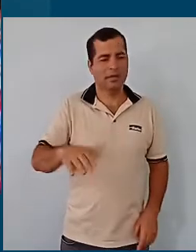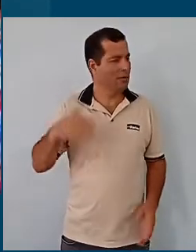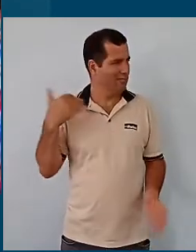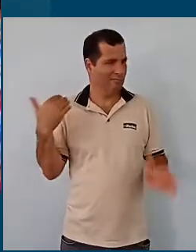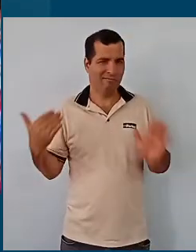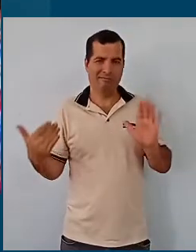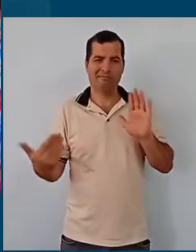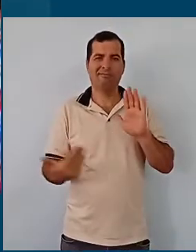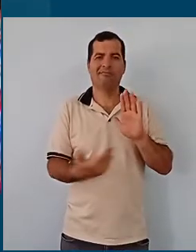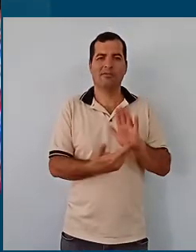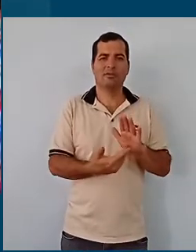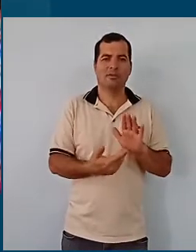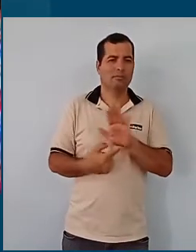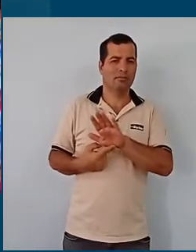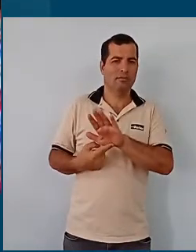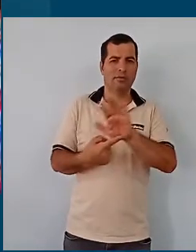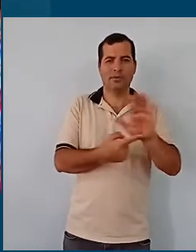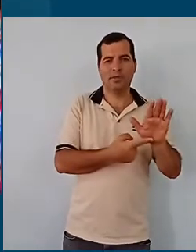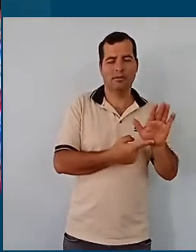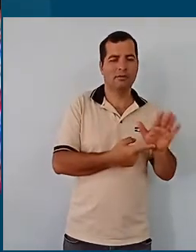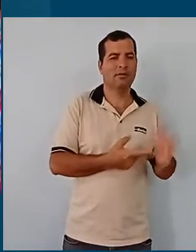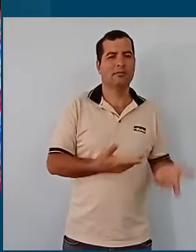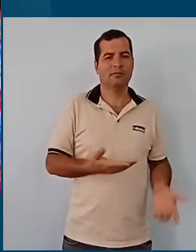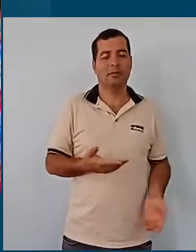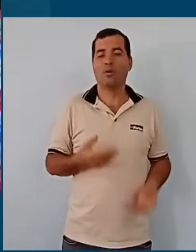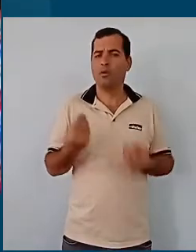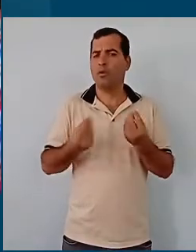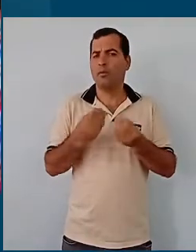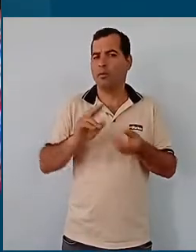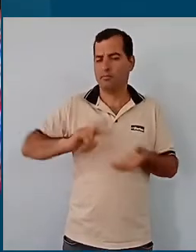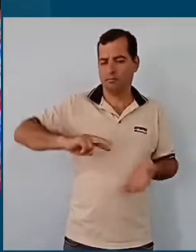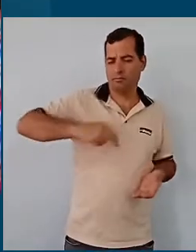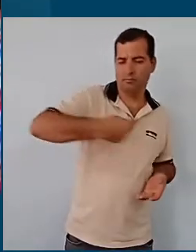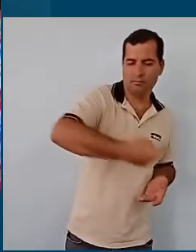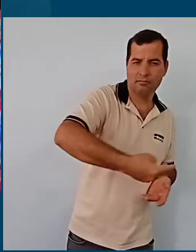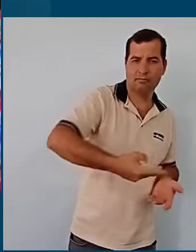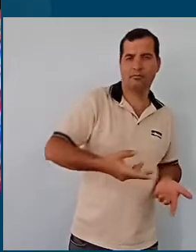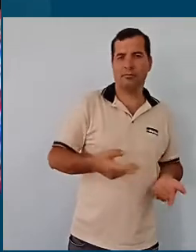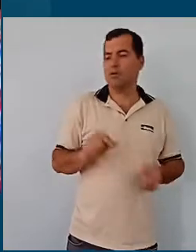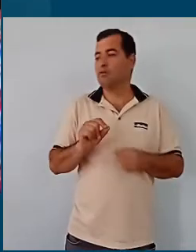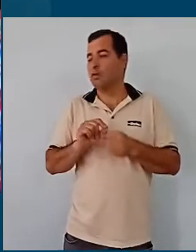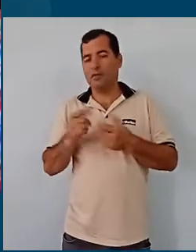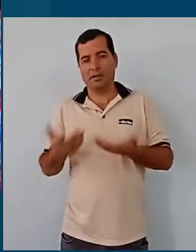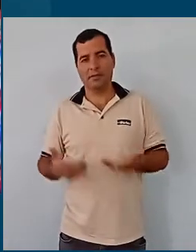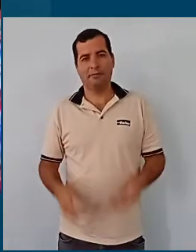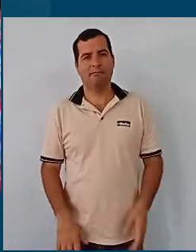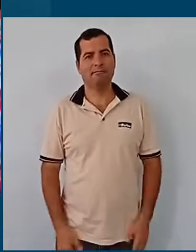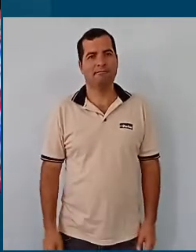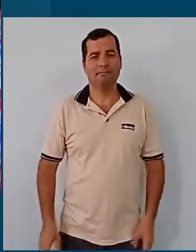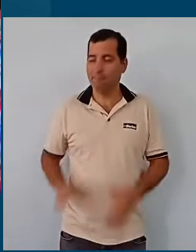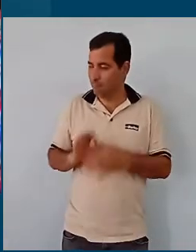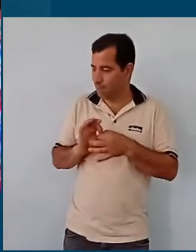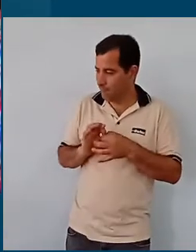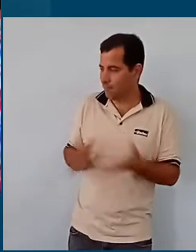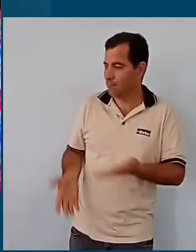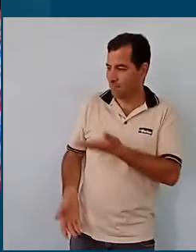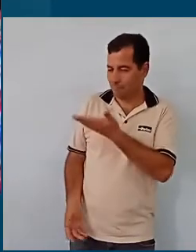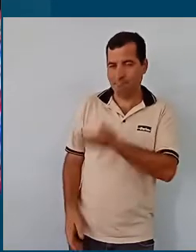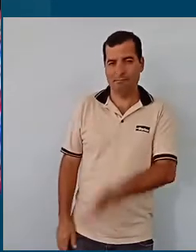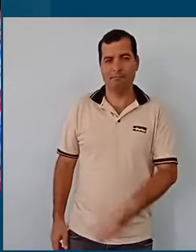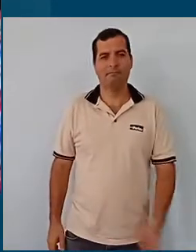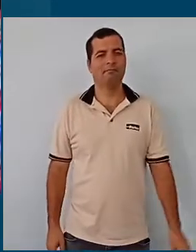geral, trazendo para a gente essa perspectiva, né, de como é que se dá essa passagem, o que a gente faz. É com você, professora.